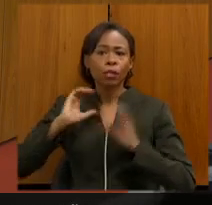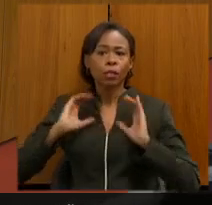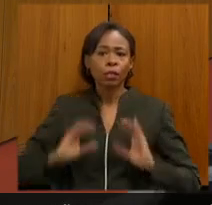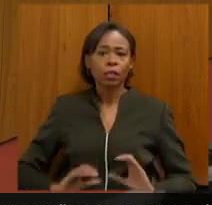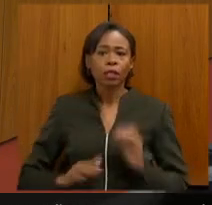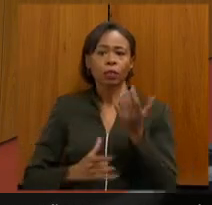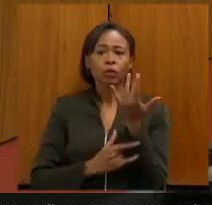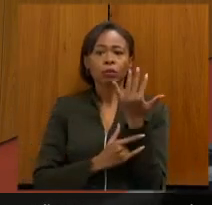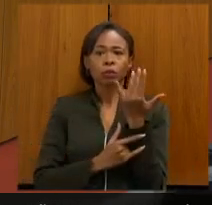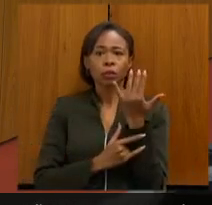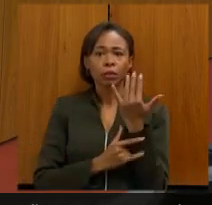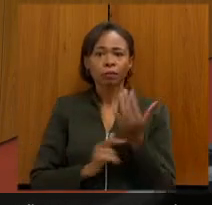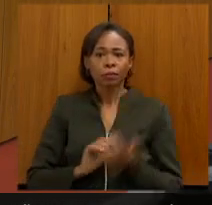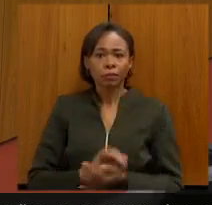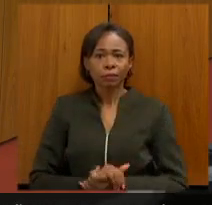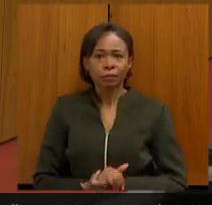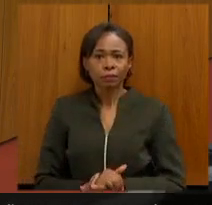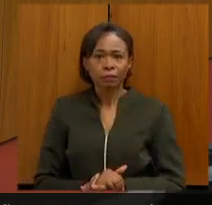vontade